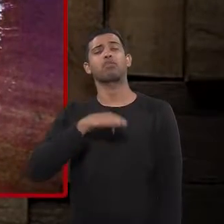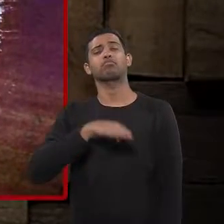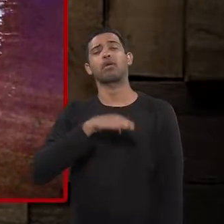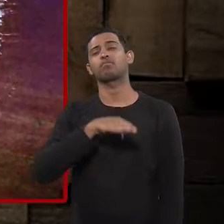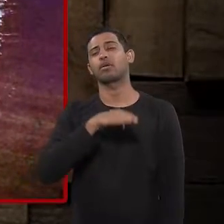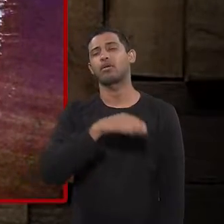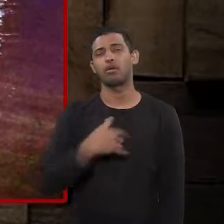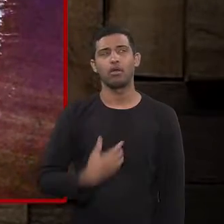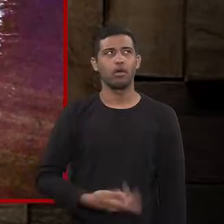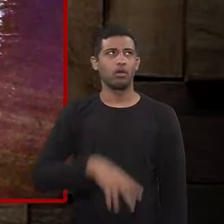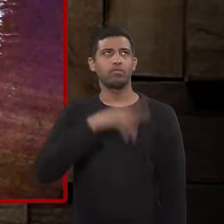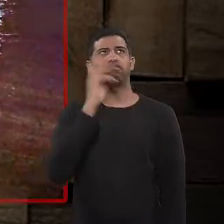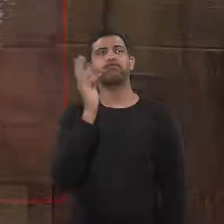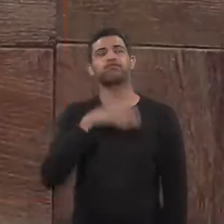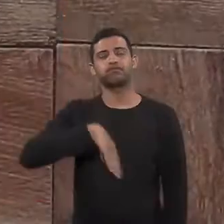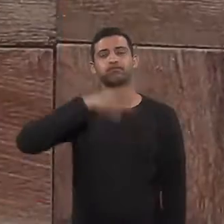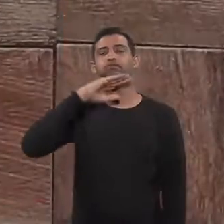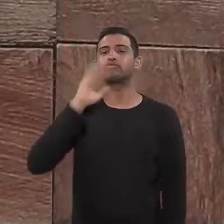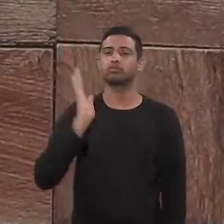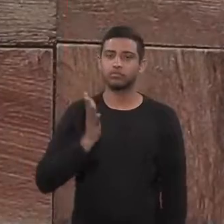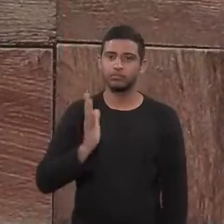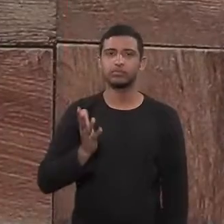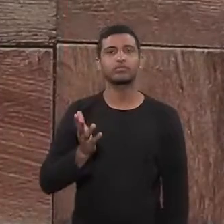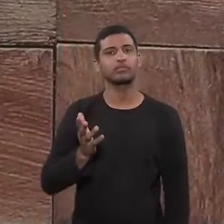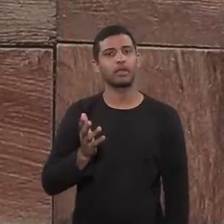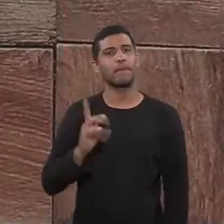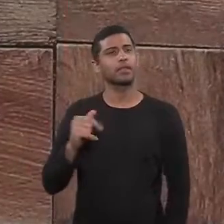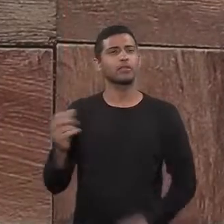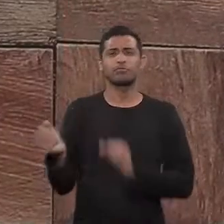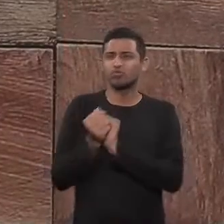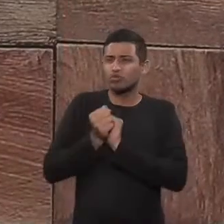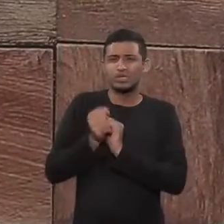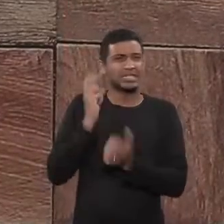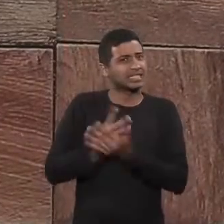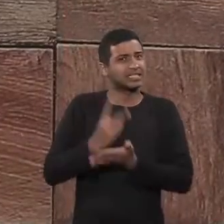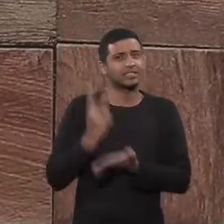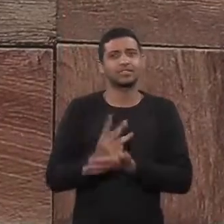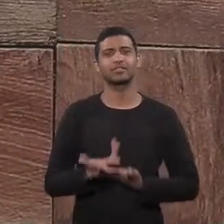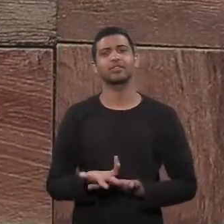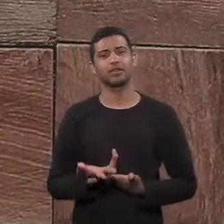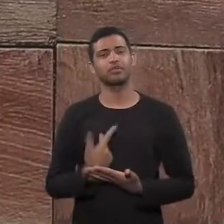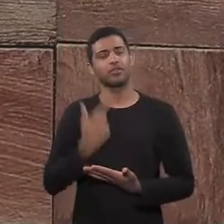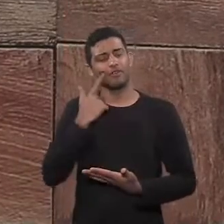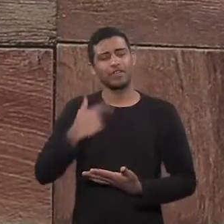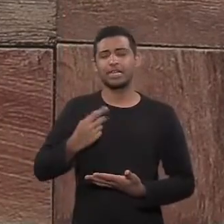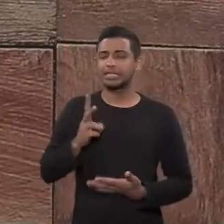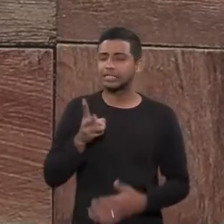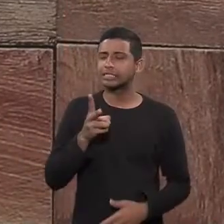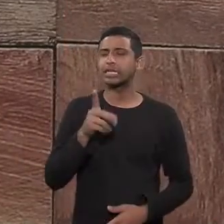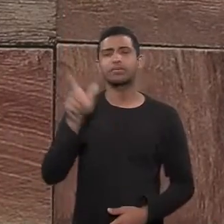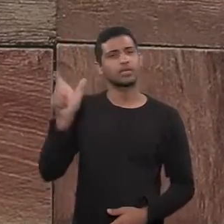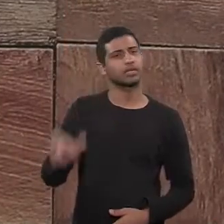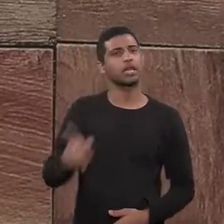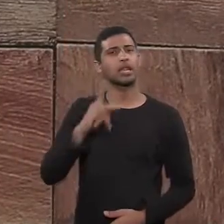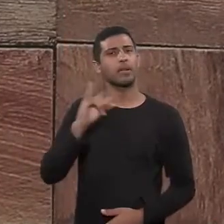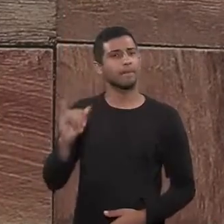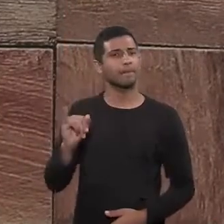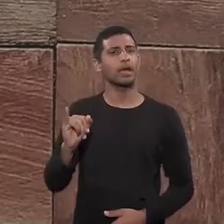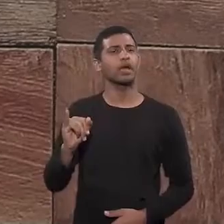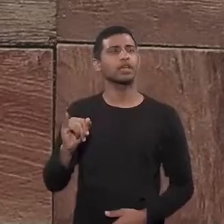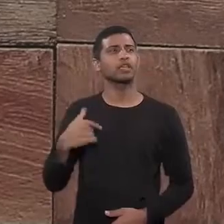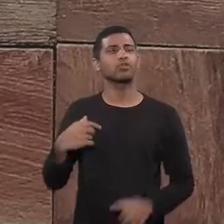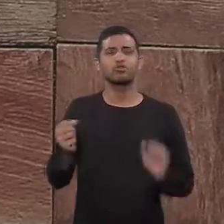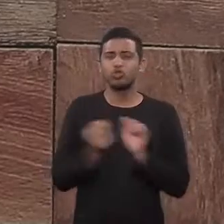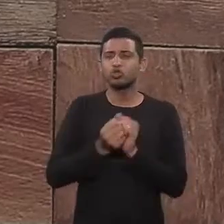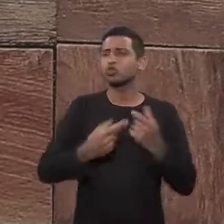as viagens, era um horror. Mas, assim, o apoio era incondicional. Então, eu desde sempre caminhei